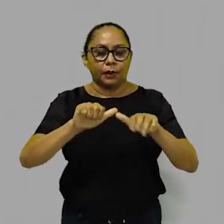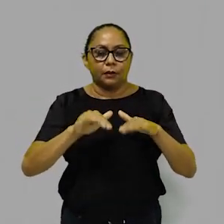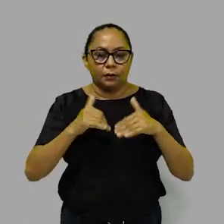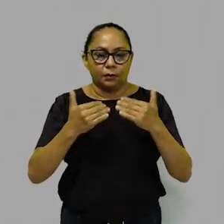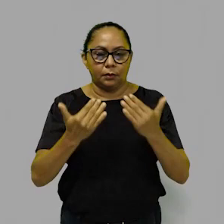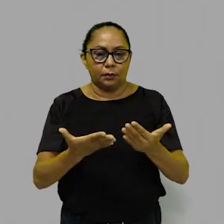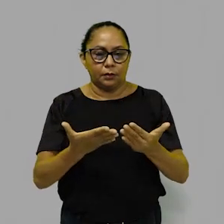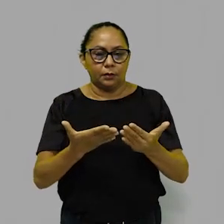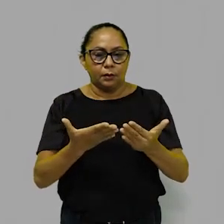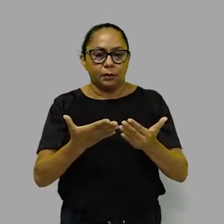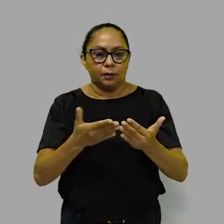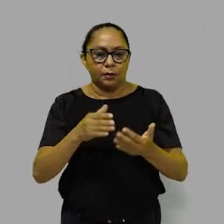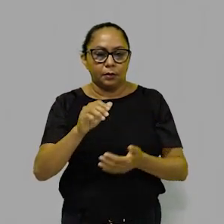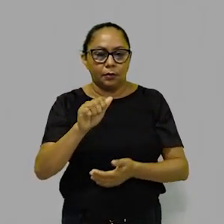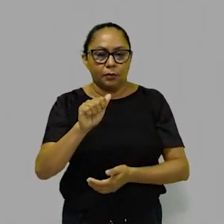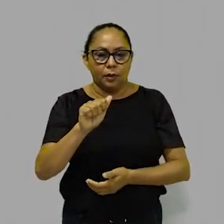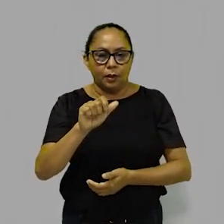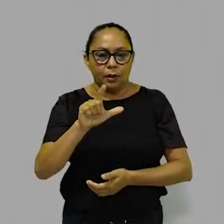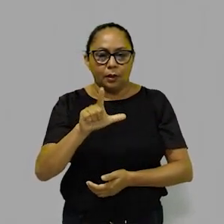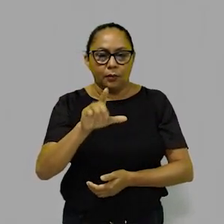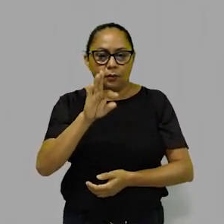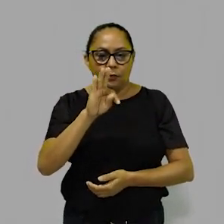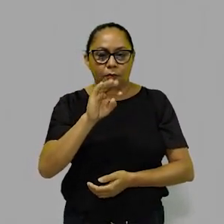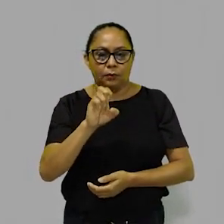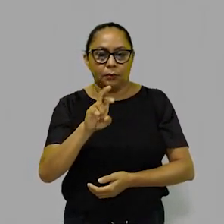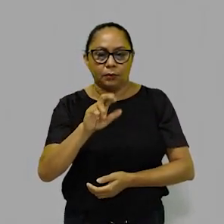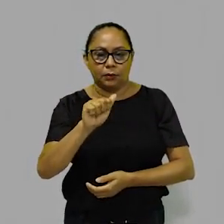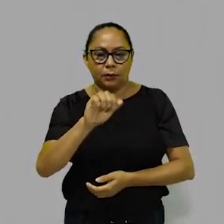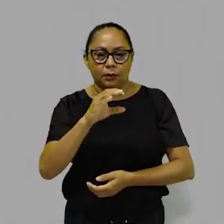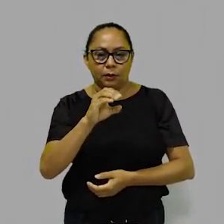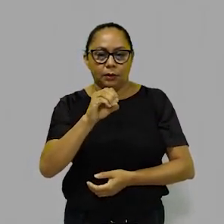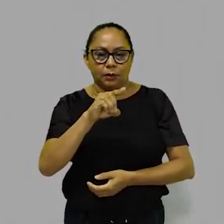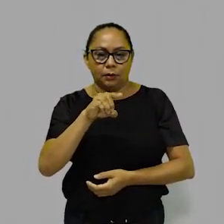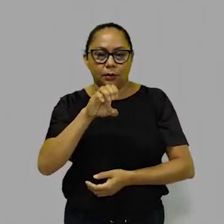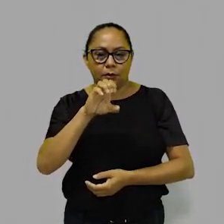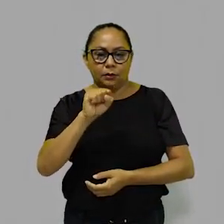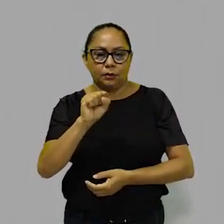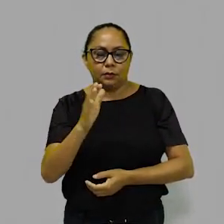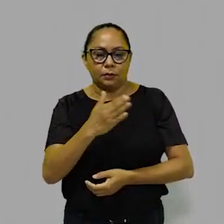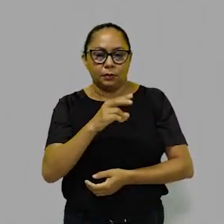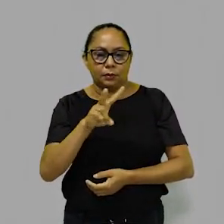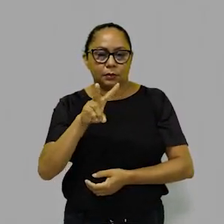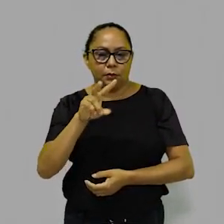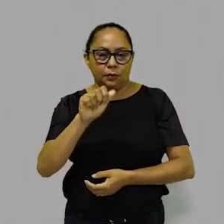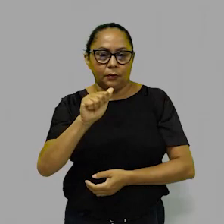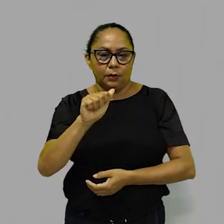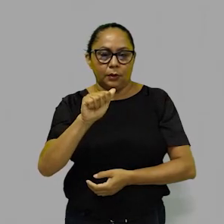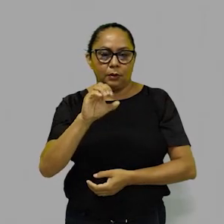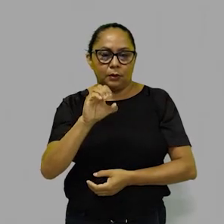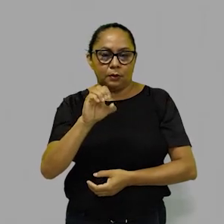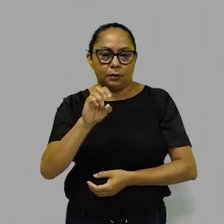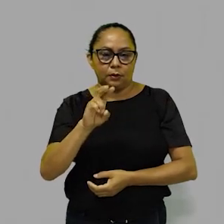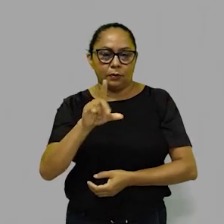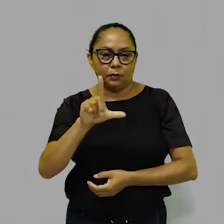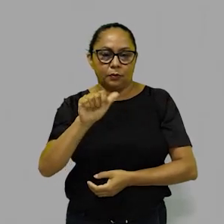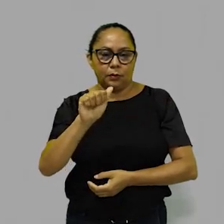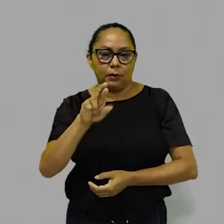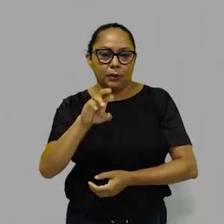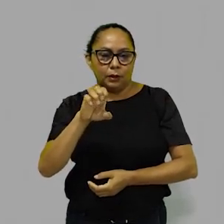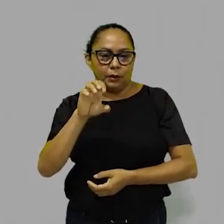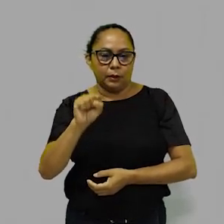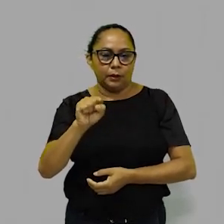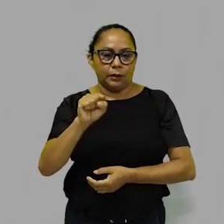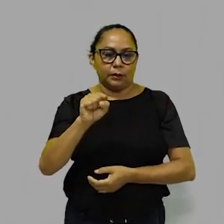são alterações vasculares, ok? E neste processo ocorre a exudação